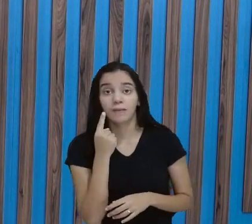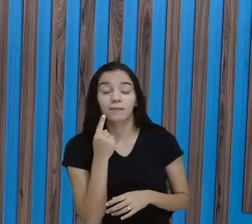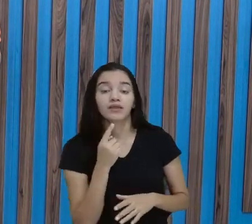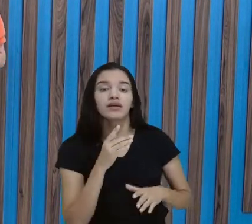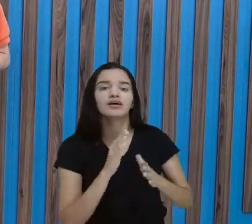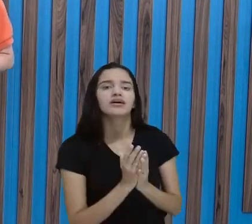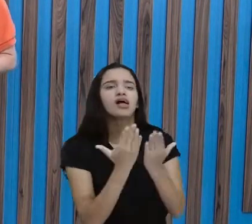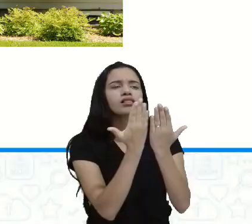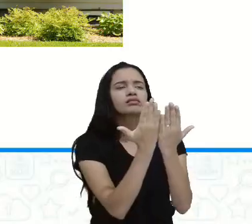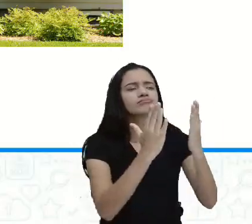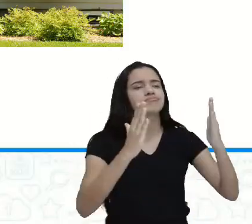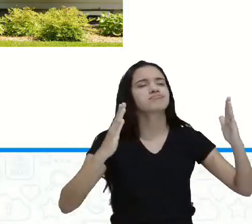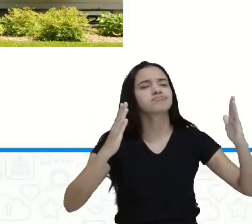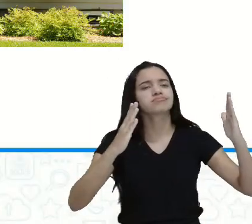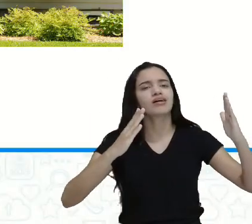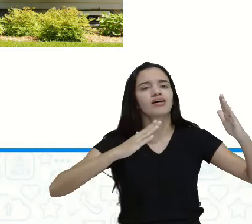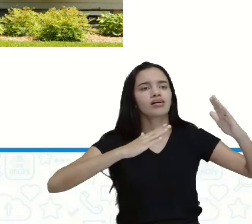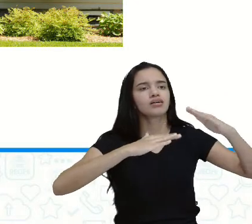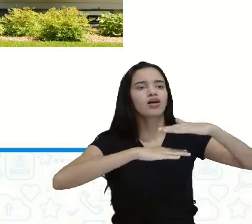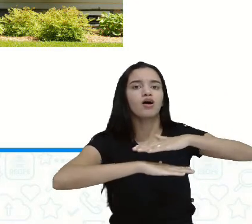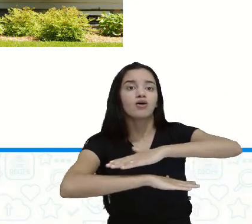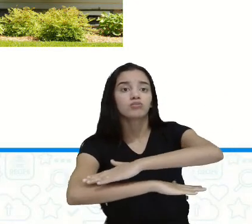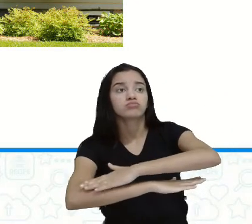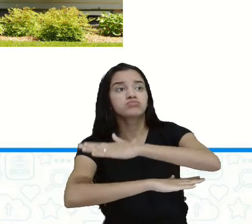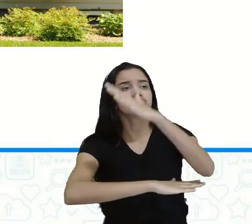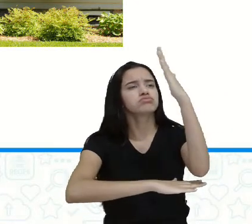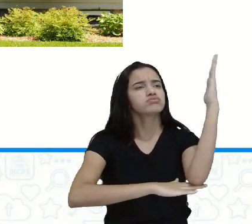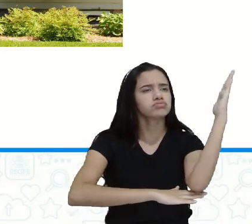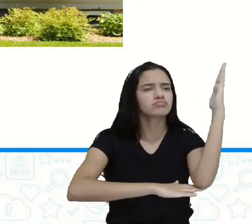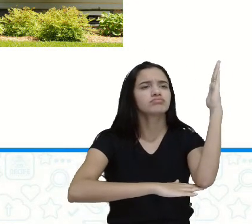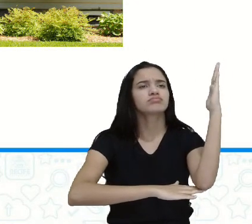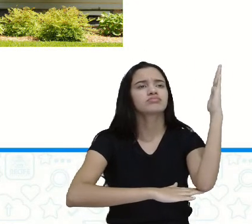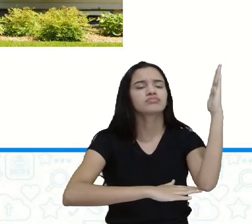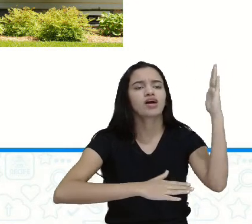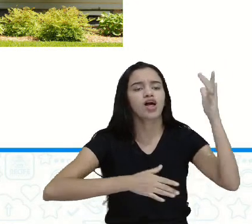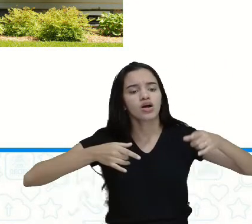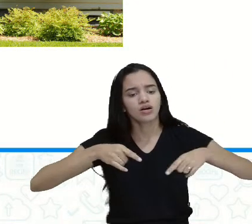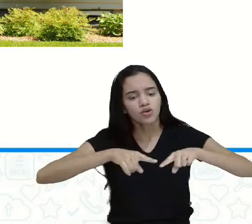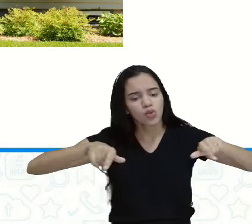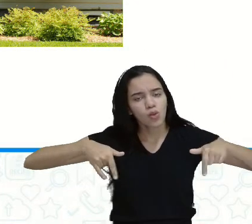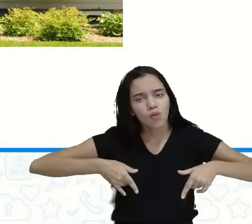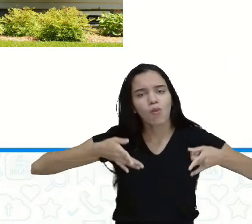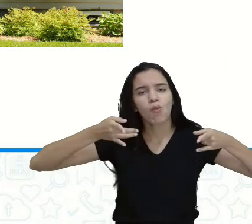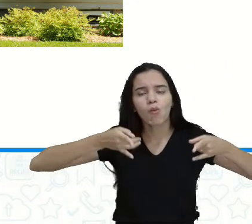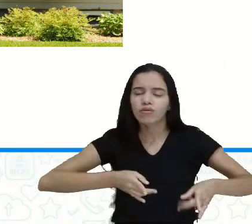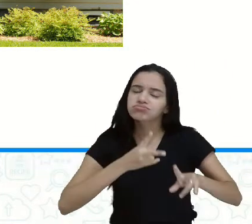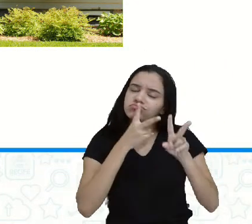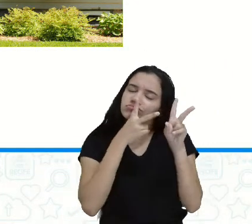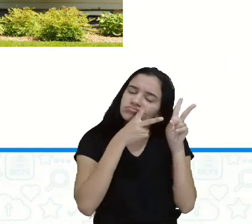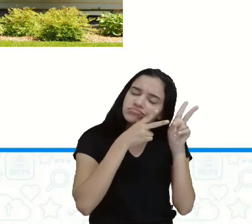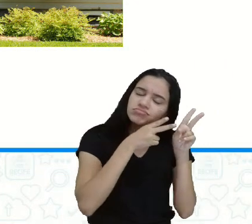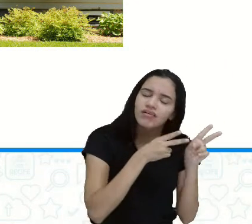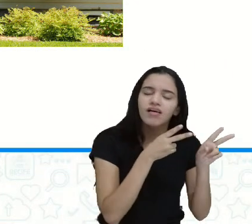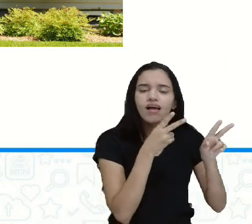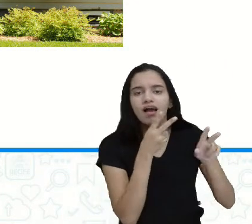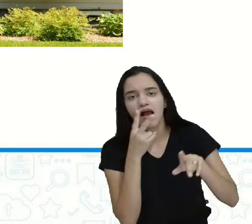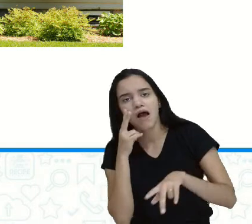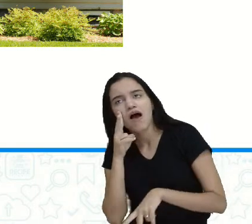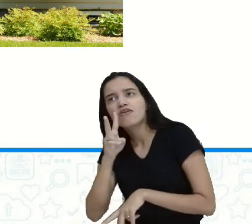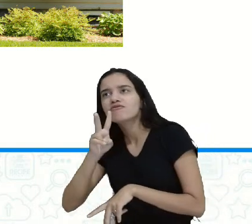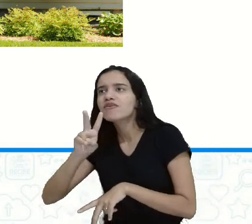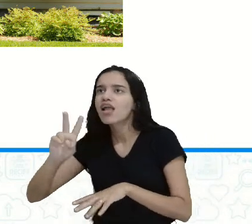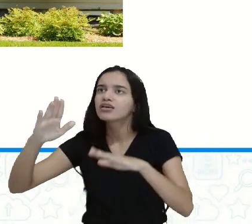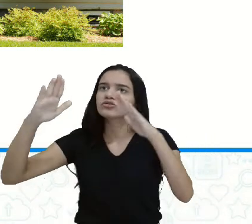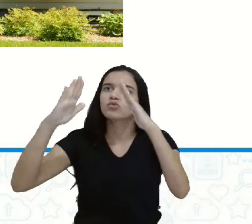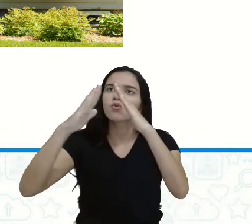Da janela lateral do quarto de dormir, vejo uma igreja,